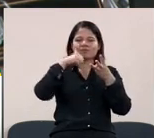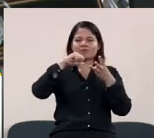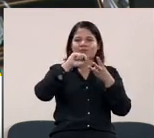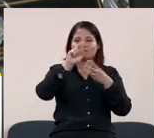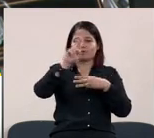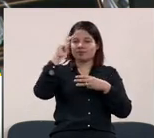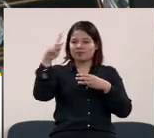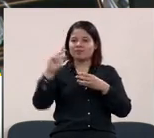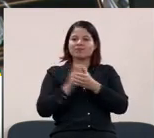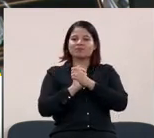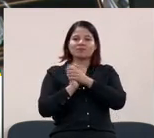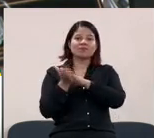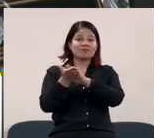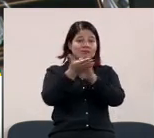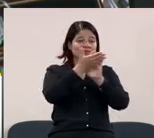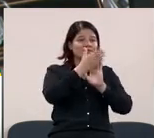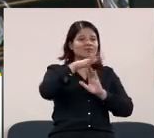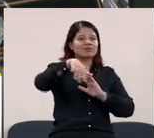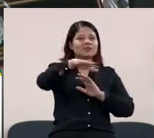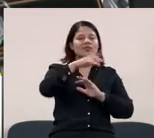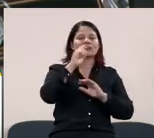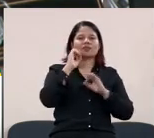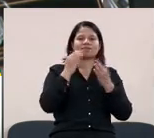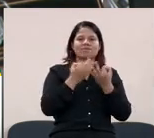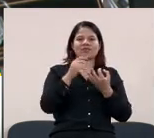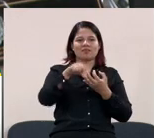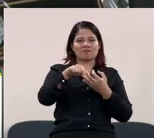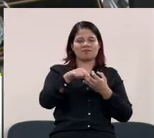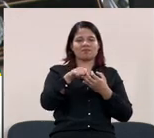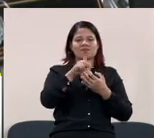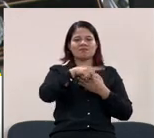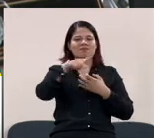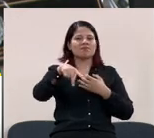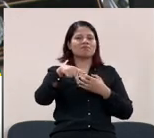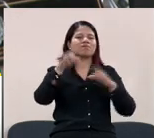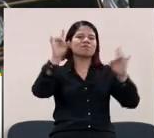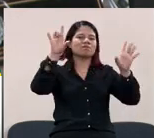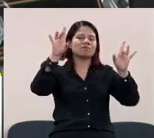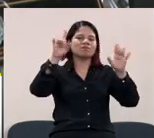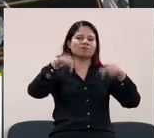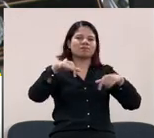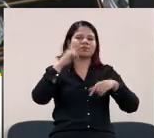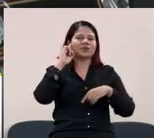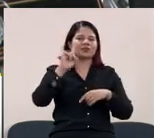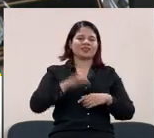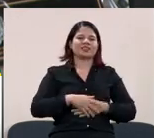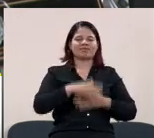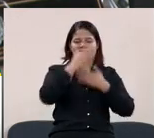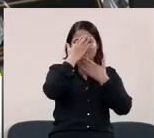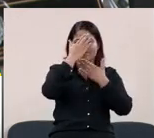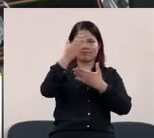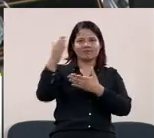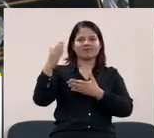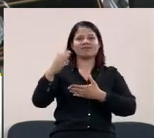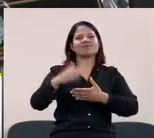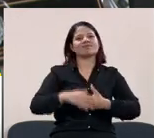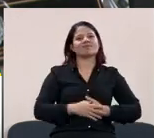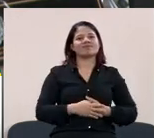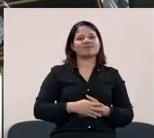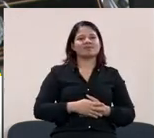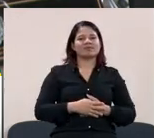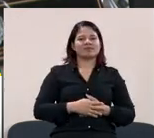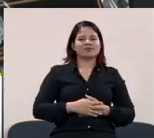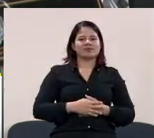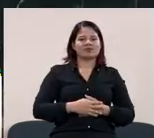saudar todas as professoras e professores pelo dia especial de hoje. Muito obrigado.